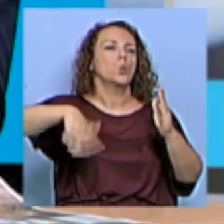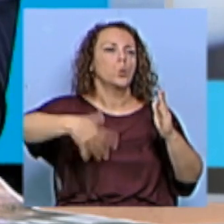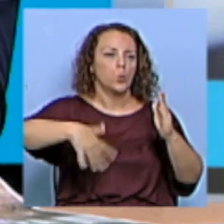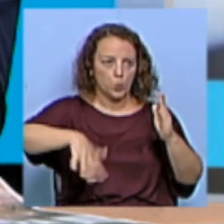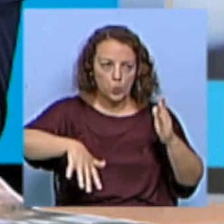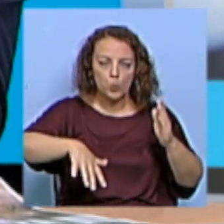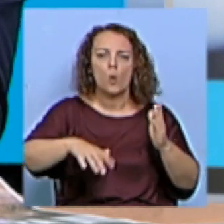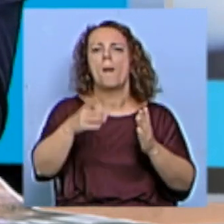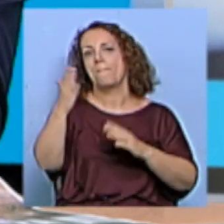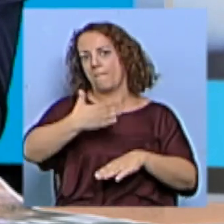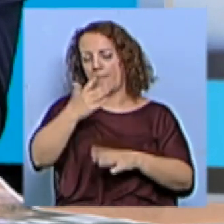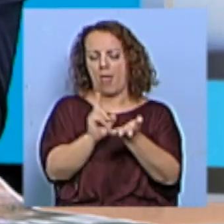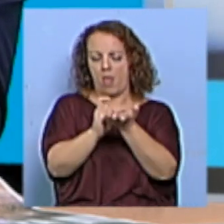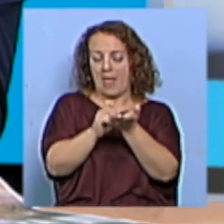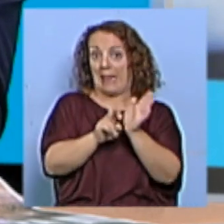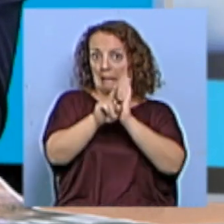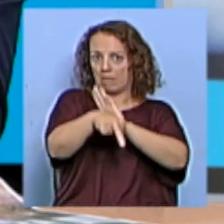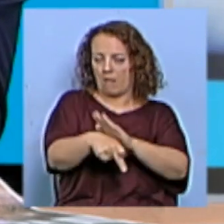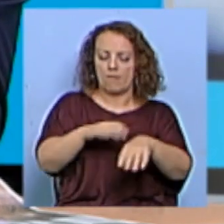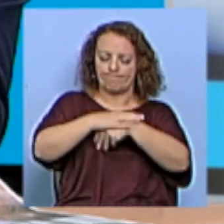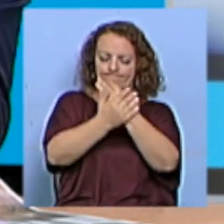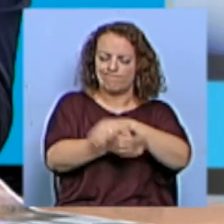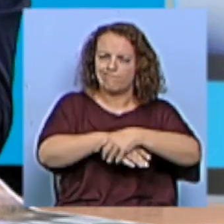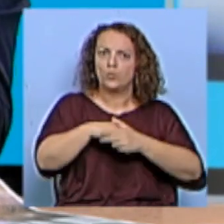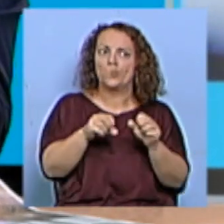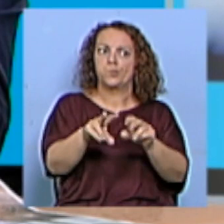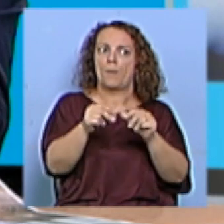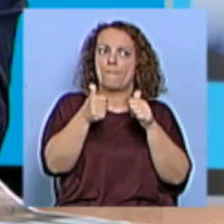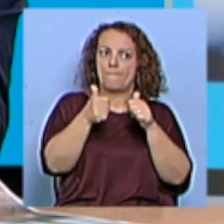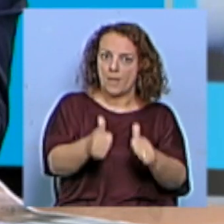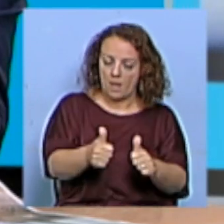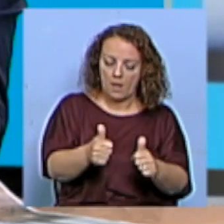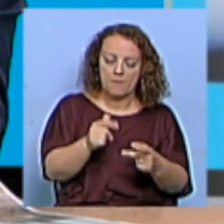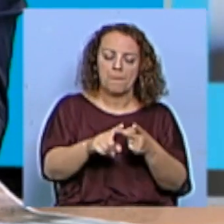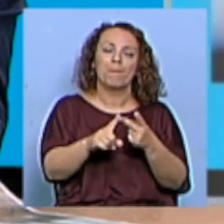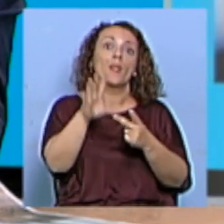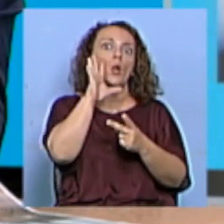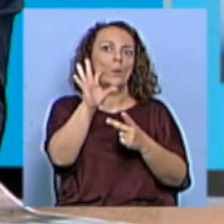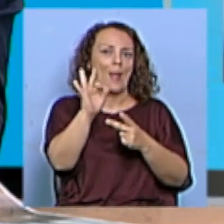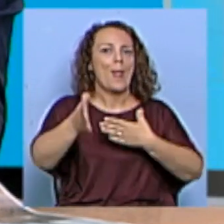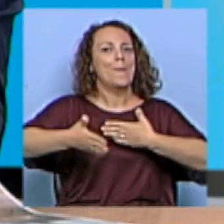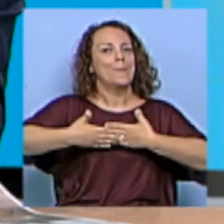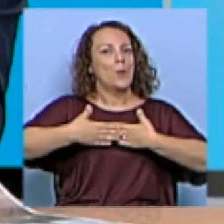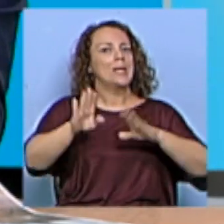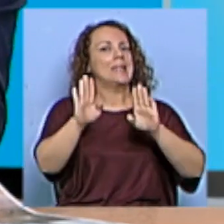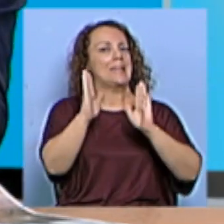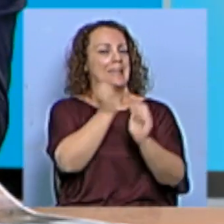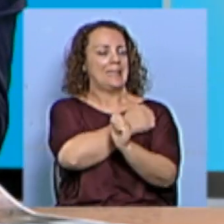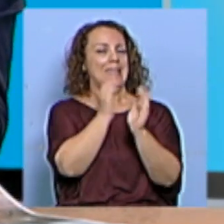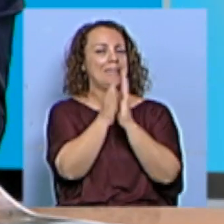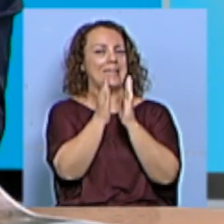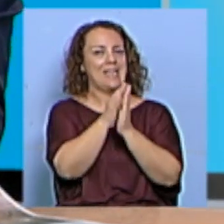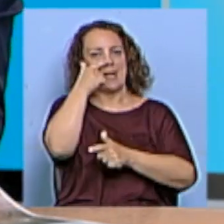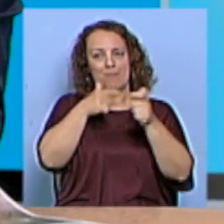bem desinfetarmos à entrada, etc. Cuidado com os ajuntamentos à entrada na igreja e